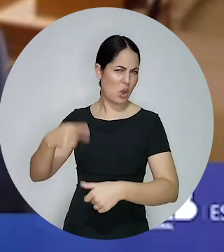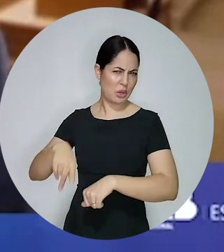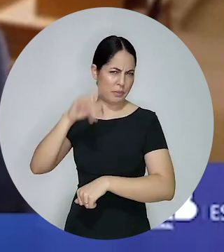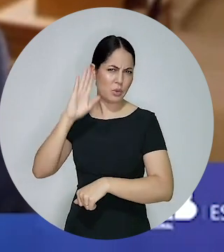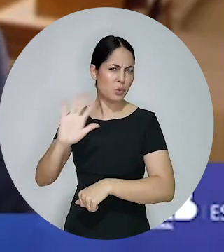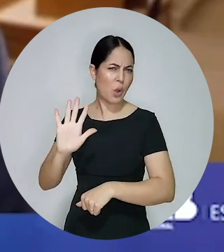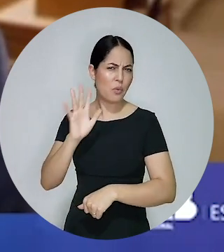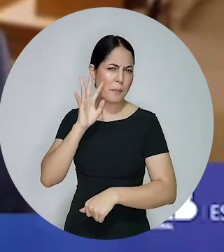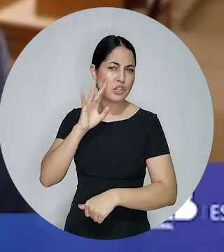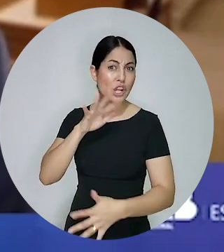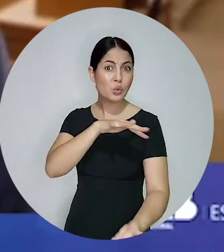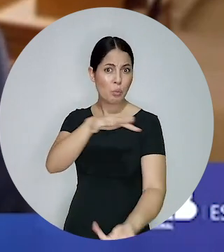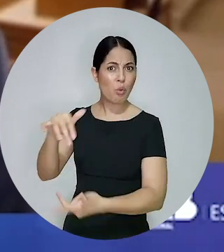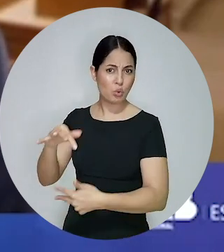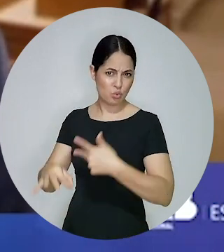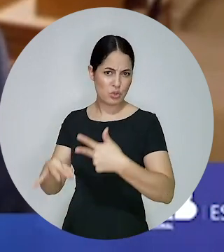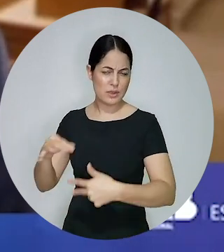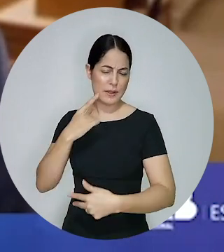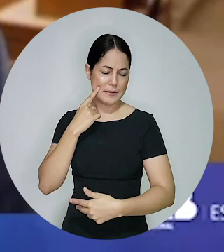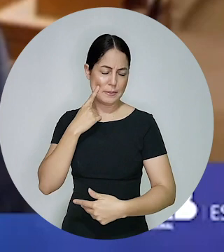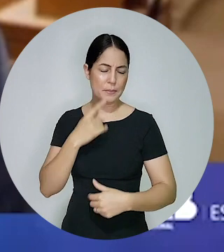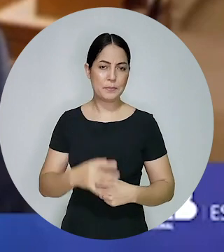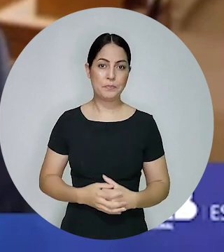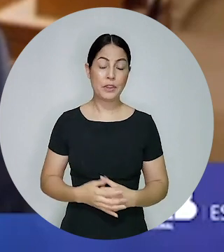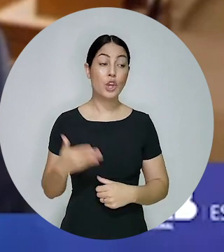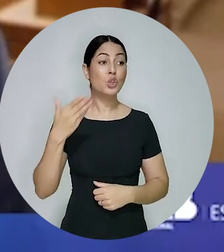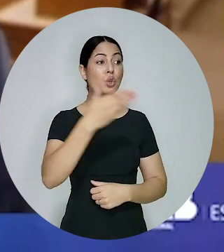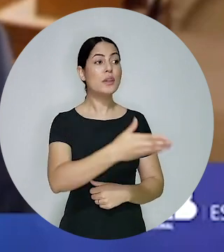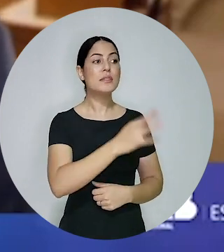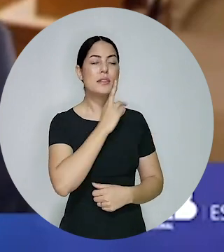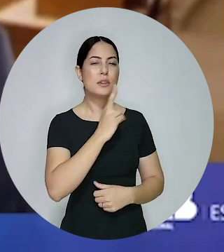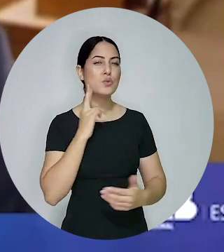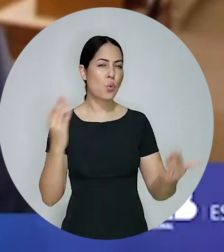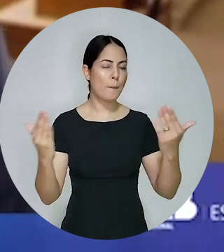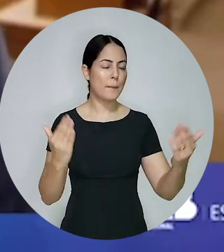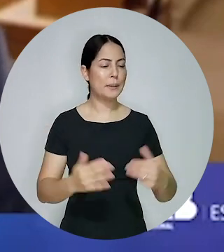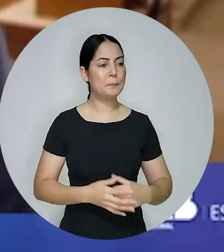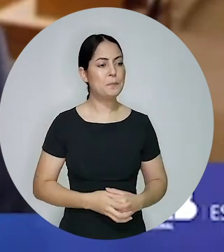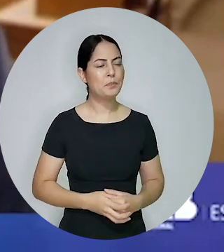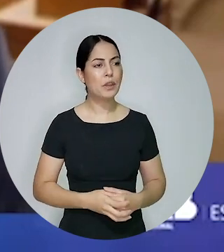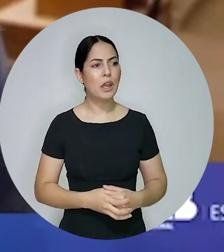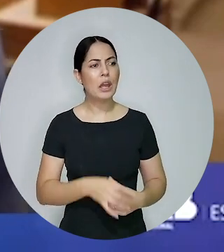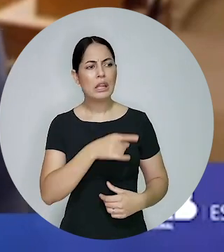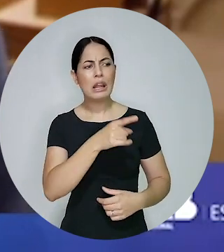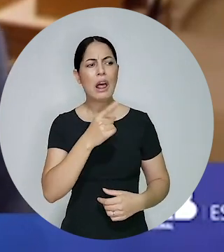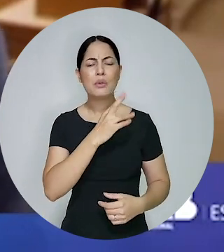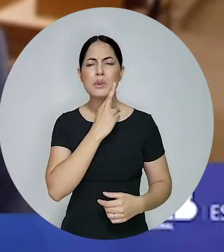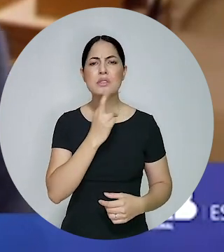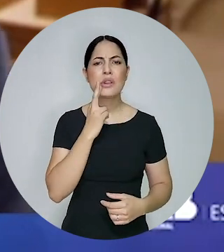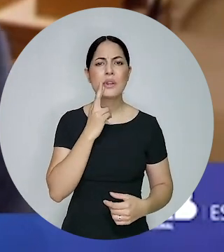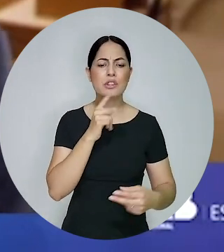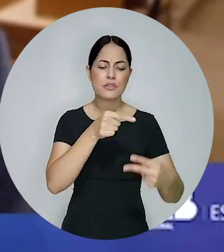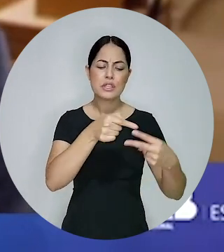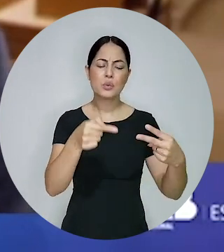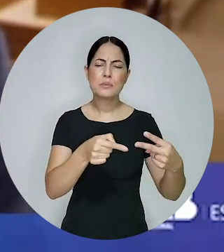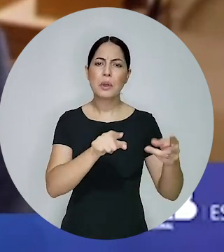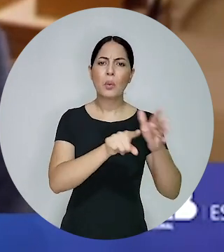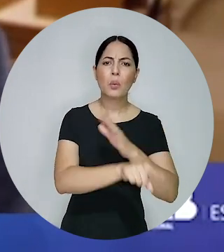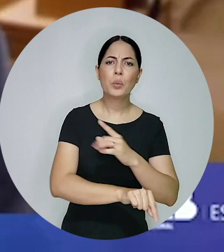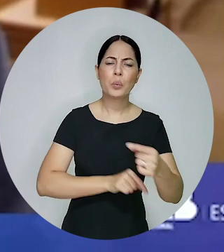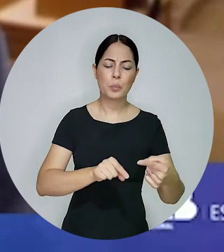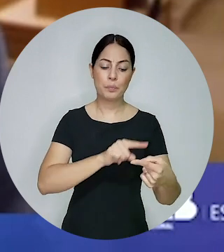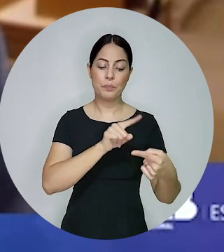inteiro. Provavelmente nós chegaríamos no restaurante e o restaurante faria 2 perguntas para aferir se